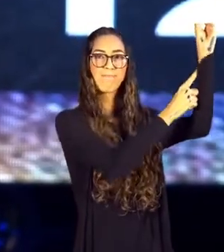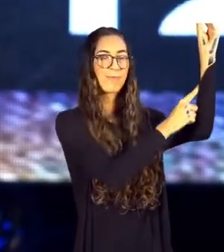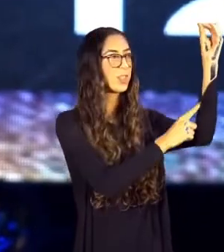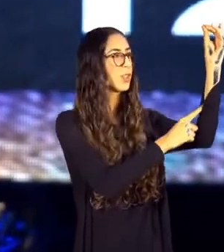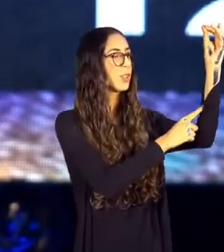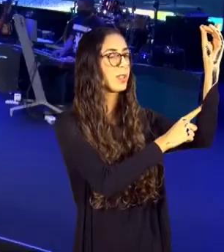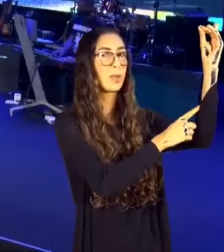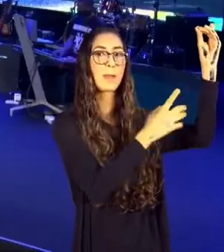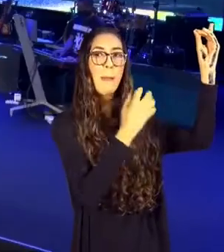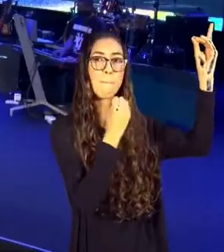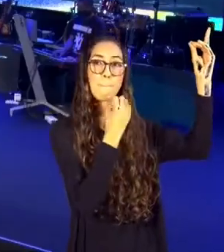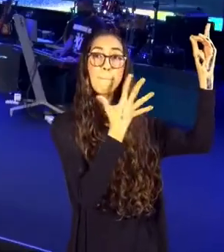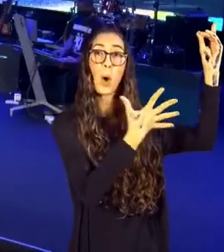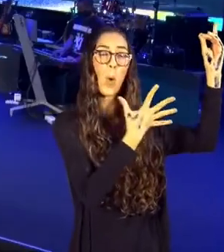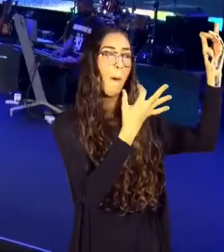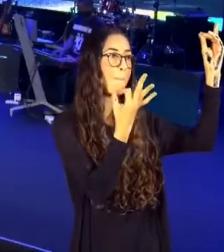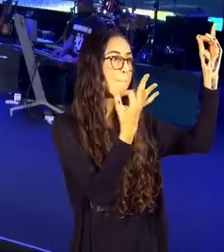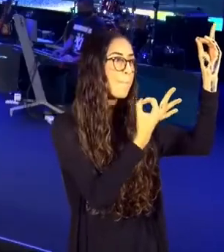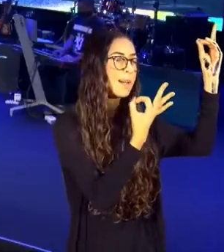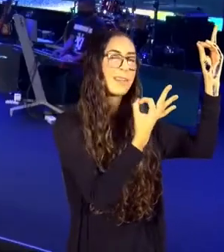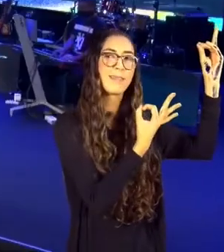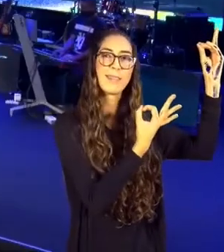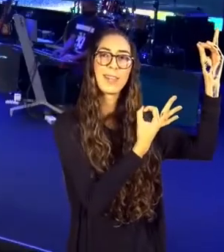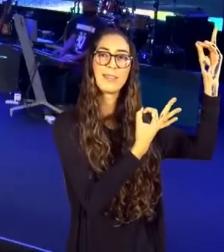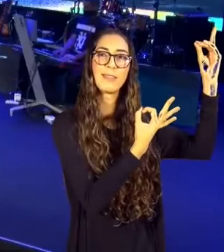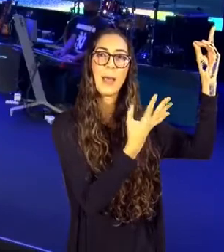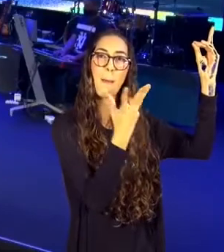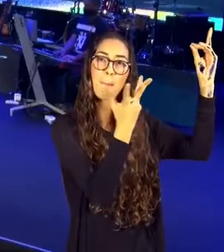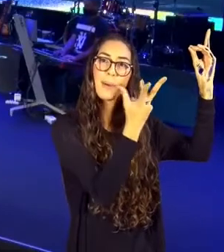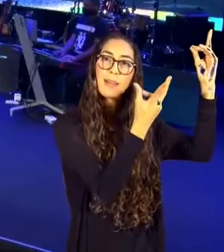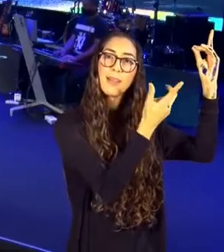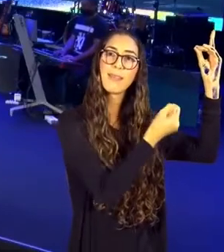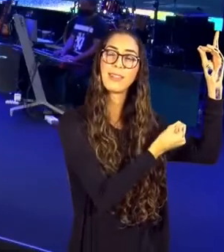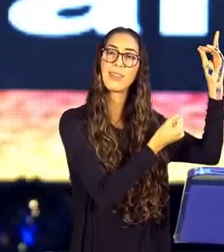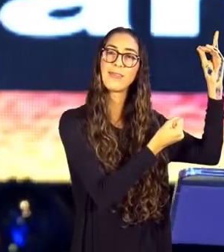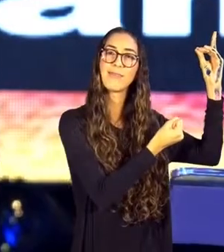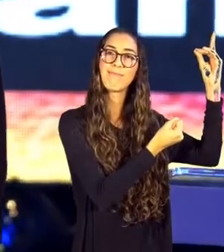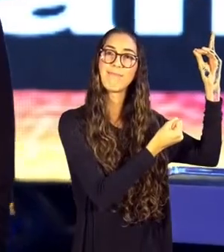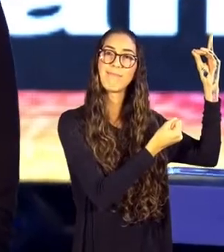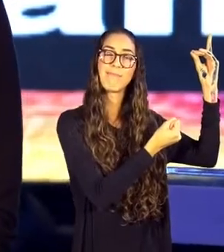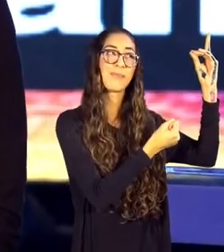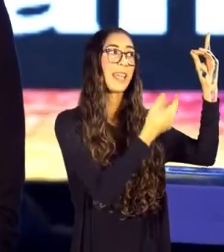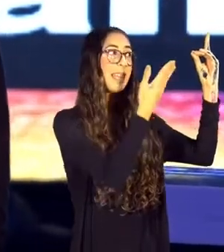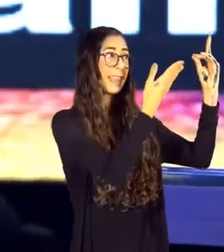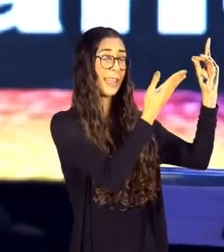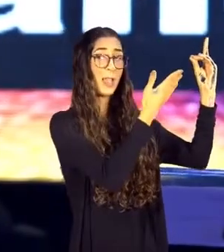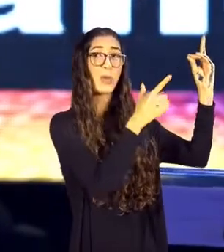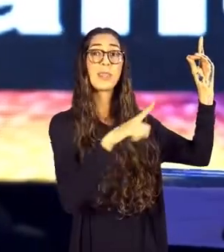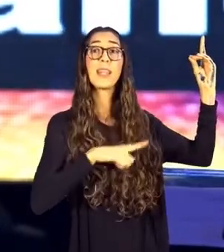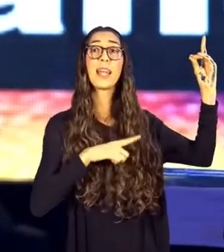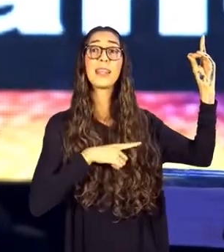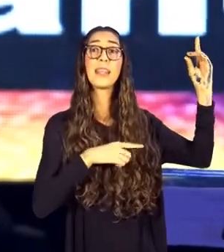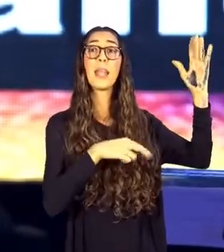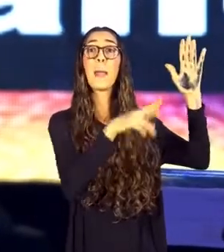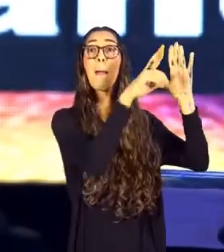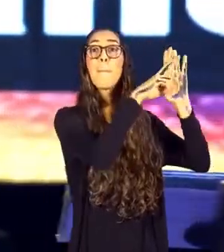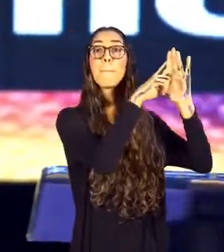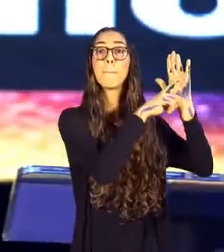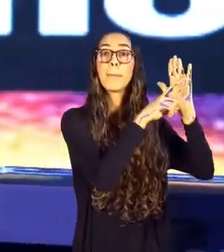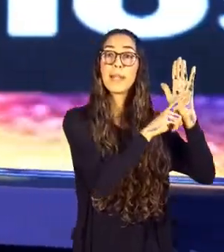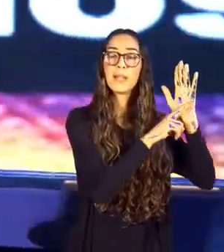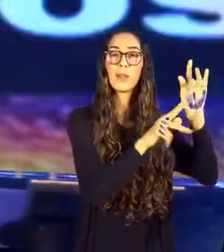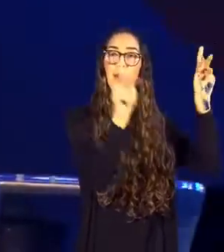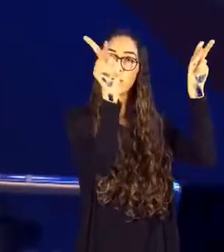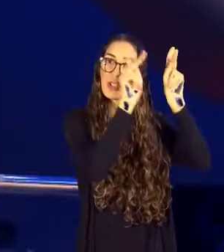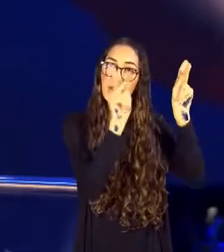perfeita vontade de Deus. Qual é a vontade de Deus? Só tem planos de paz, só tem planos de shalom, planos de